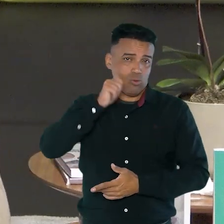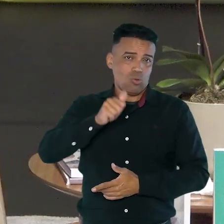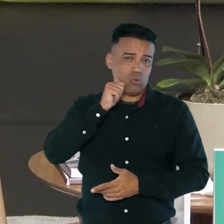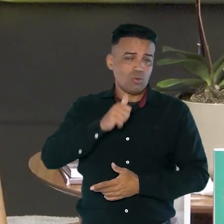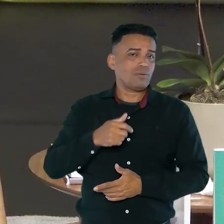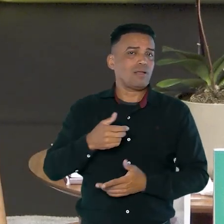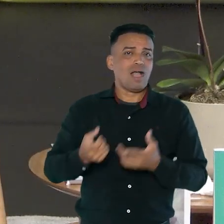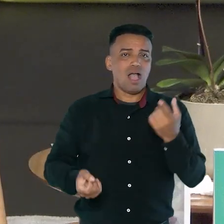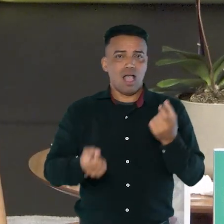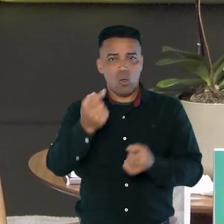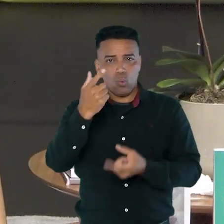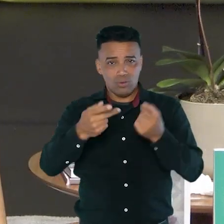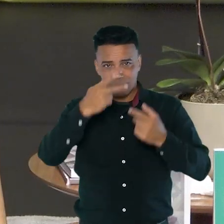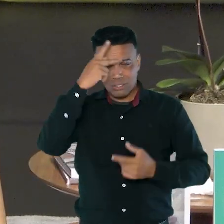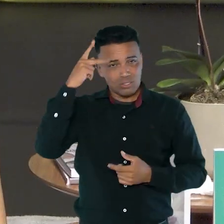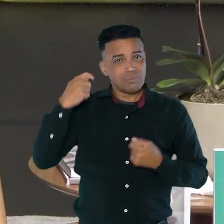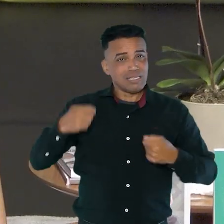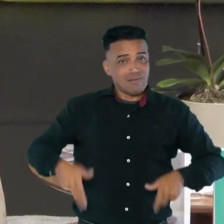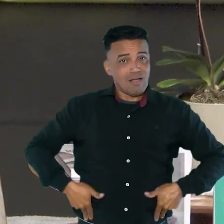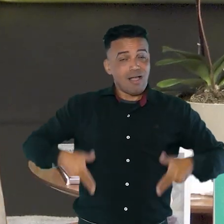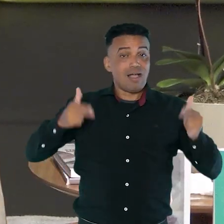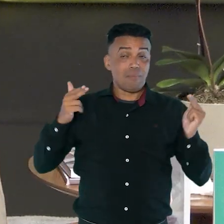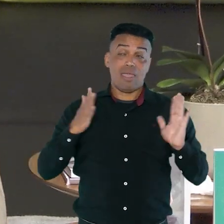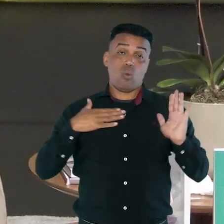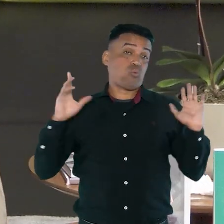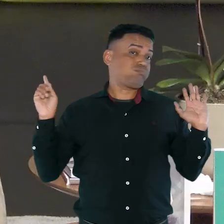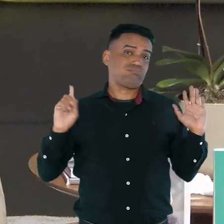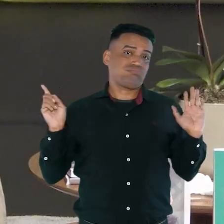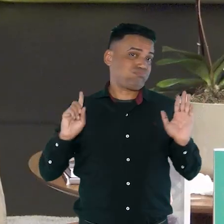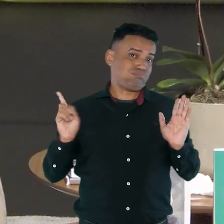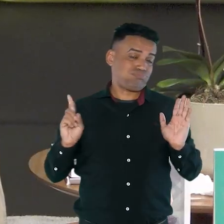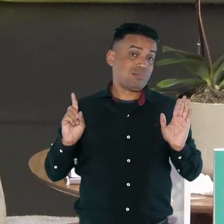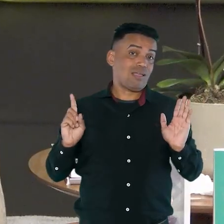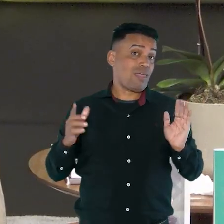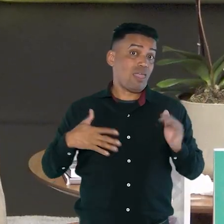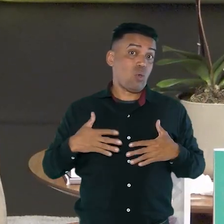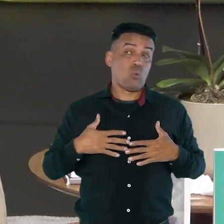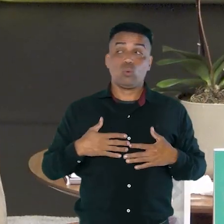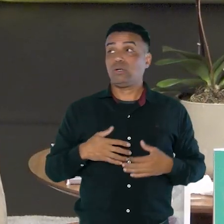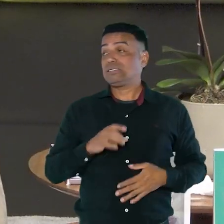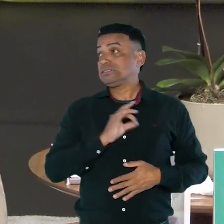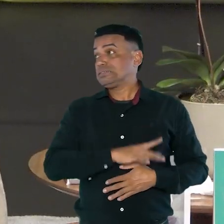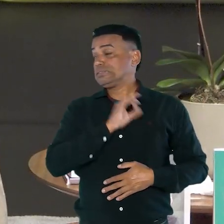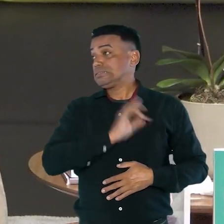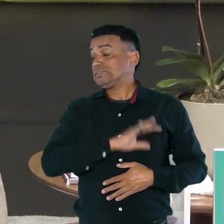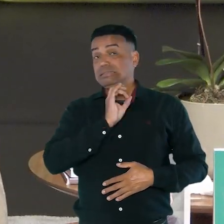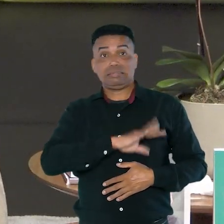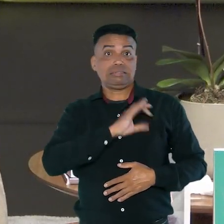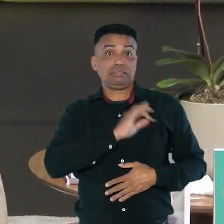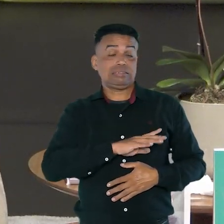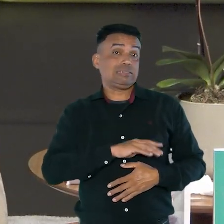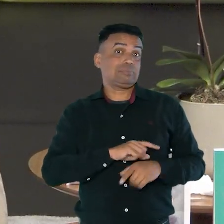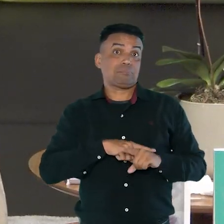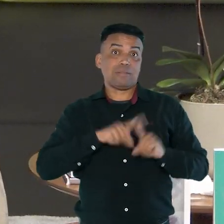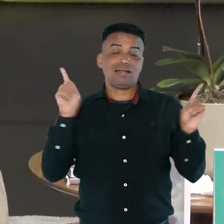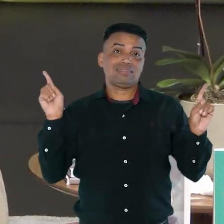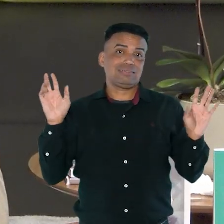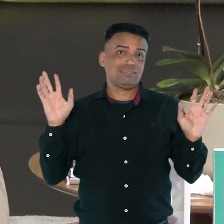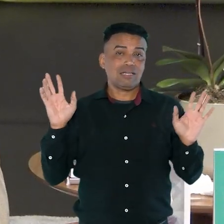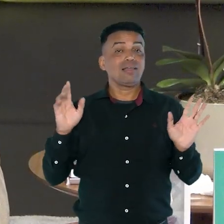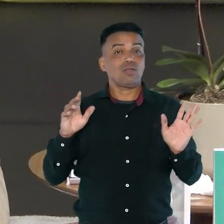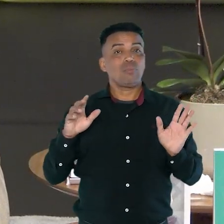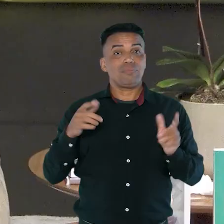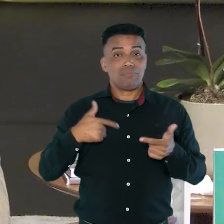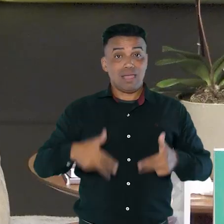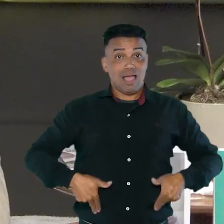algumas pessoas precisavam pegar em armas. Não serei eu. Eu sou covarde demais para isso. A minha arma